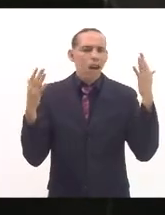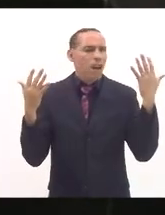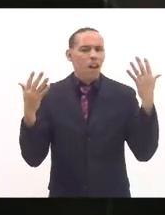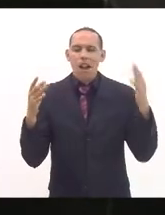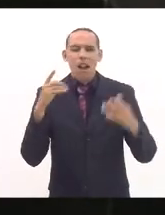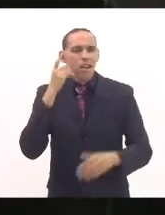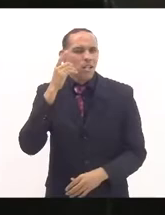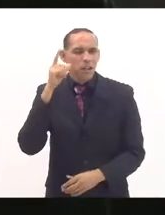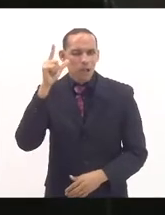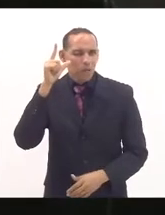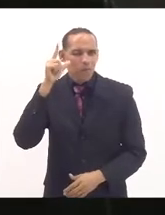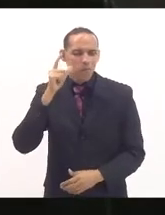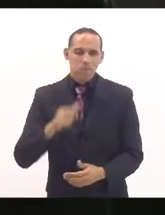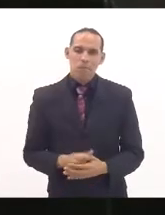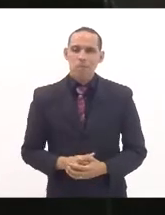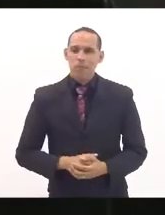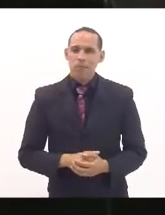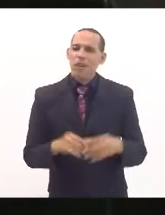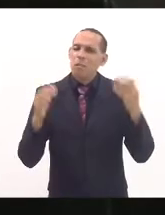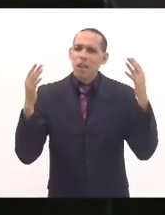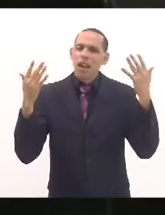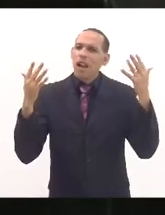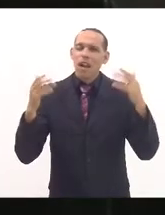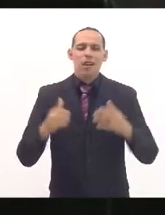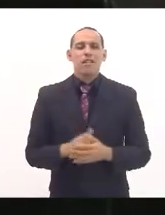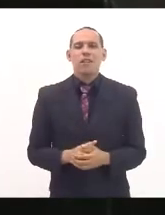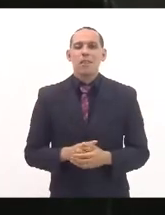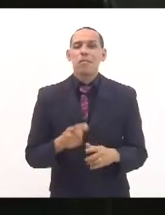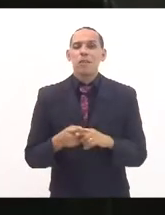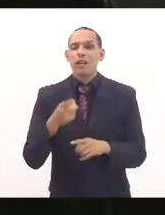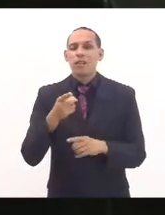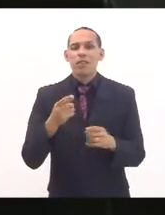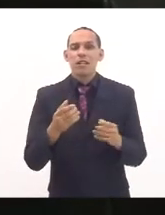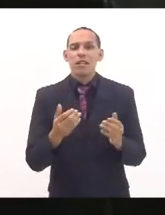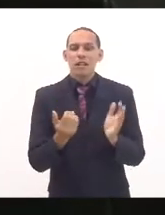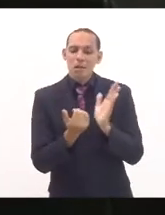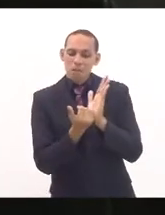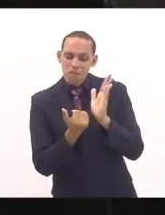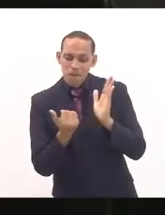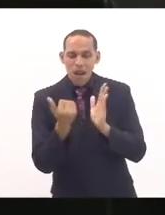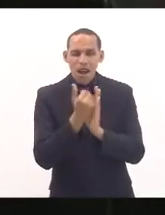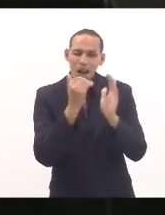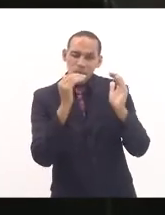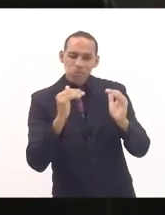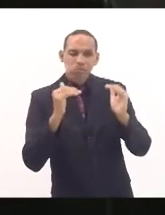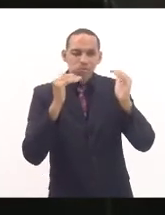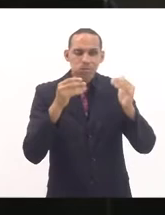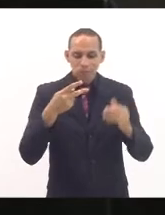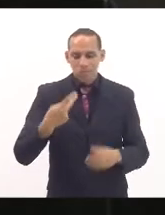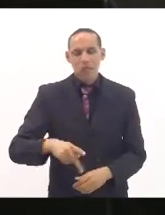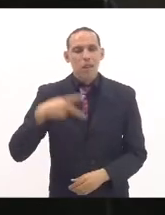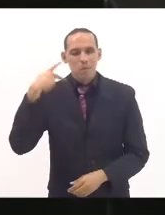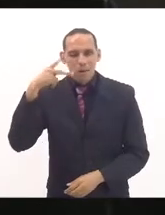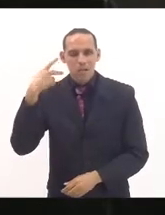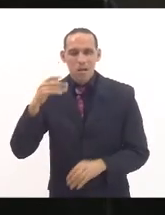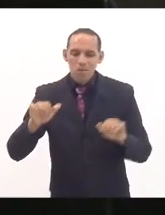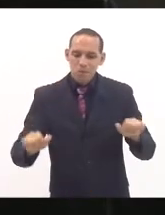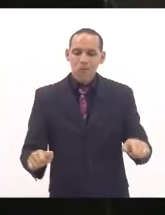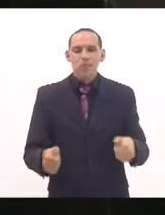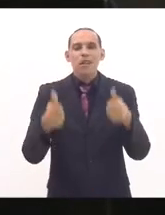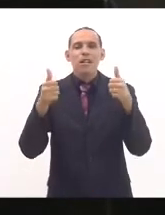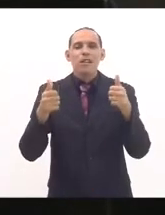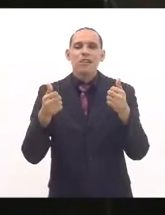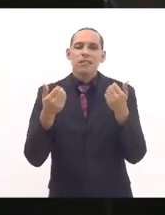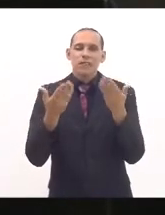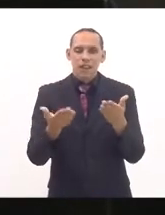parabéns, deputada Lucinha. Parabéns por engrandecer esse parlamento, né? Por